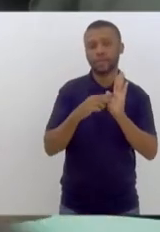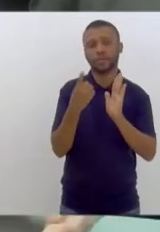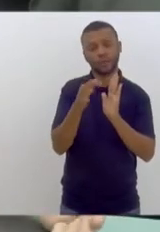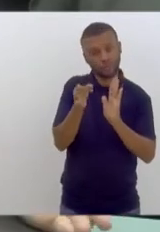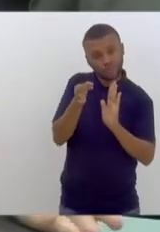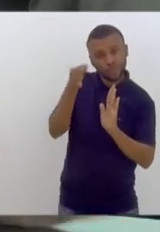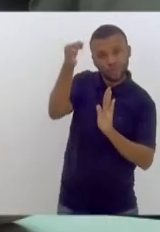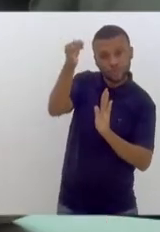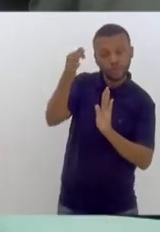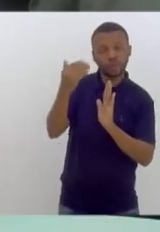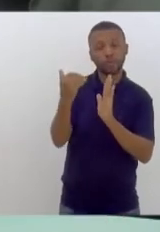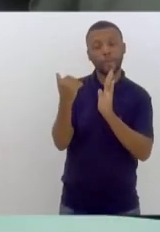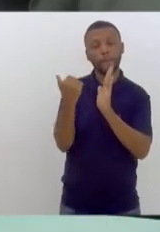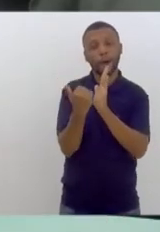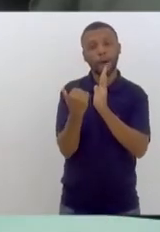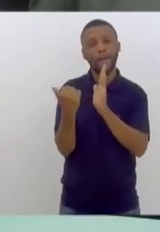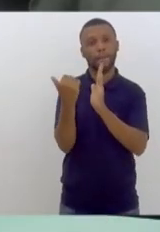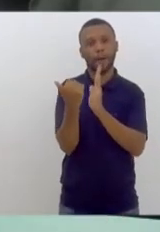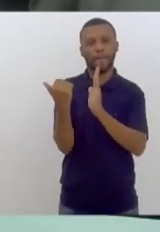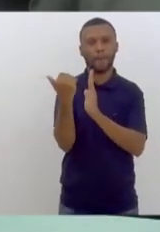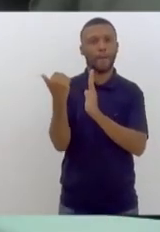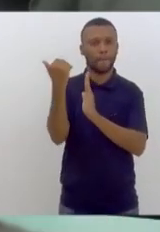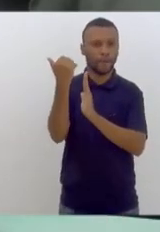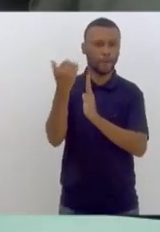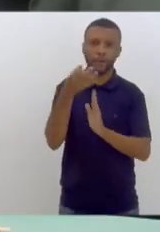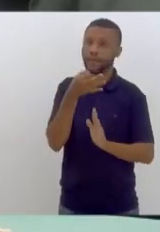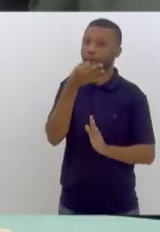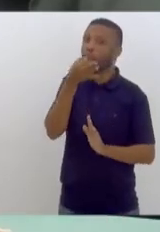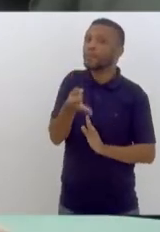em, em novos debates. Essa é a minha posição